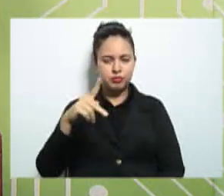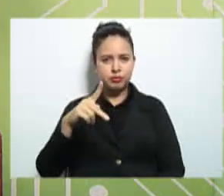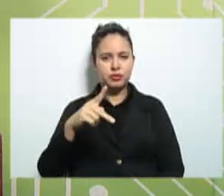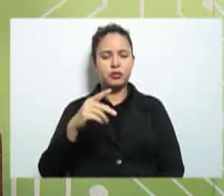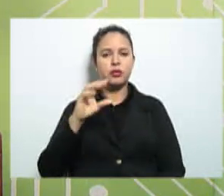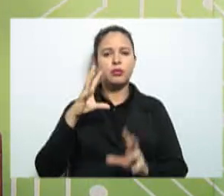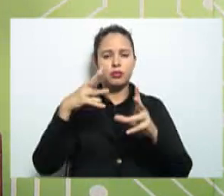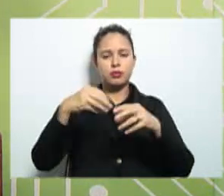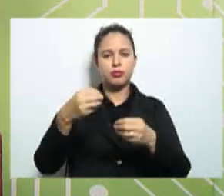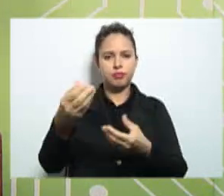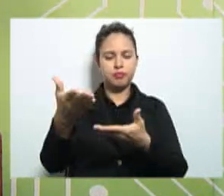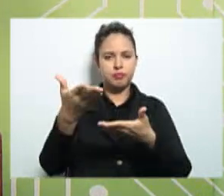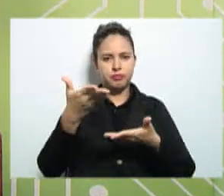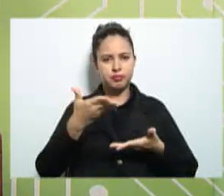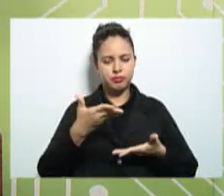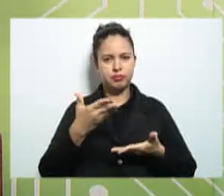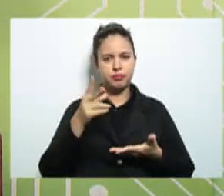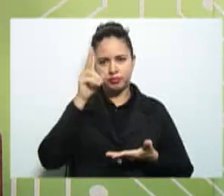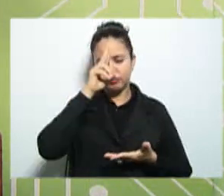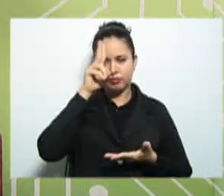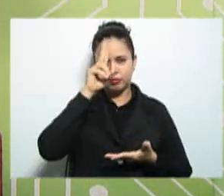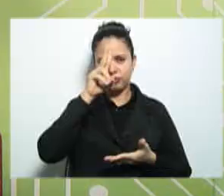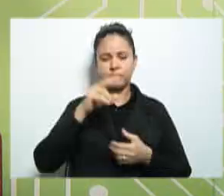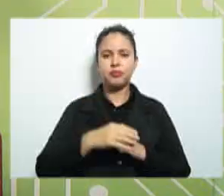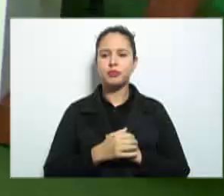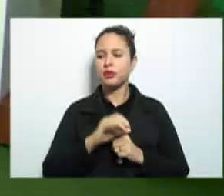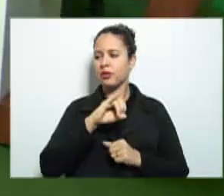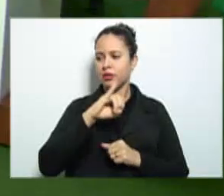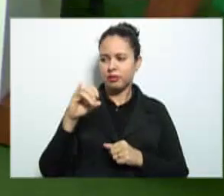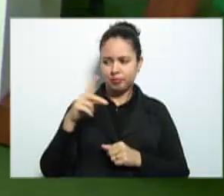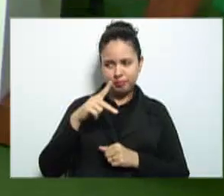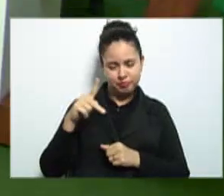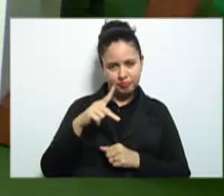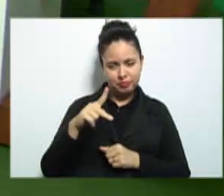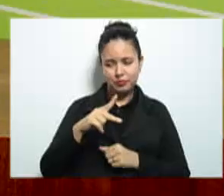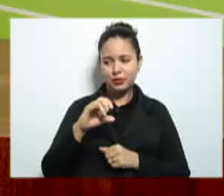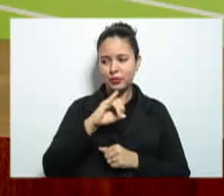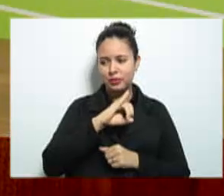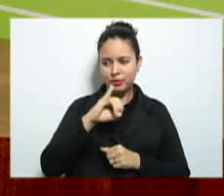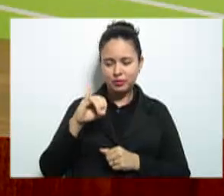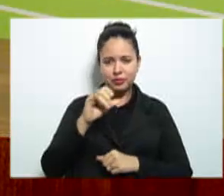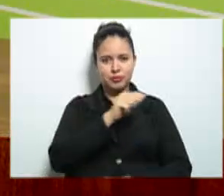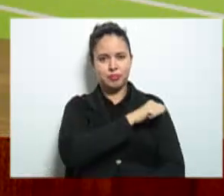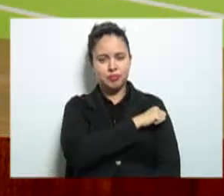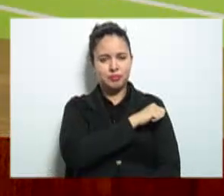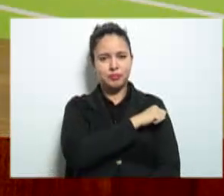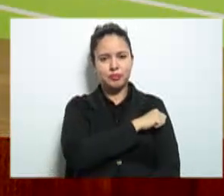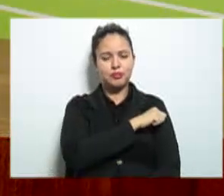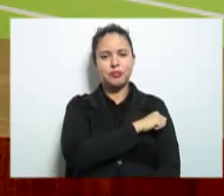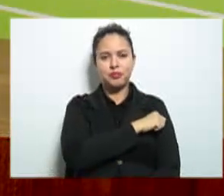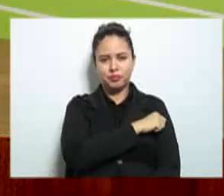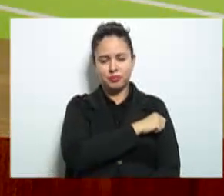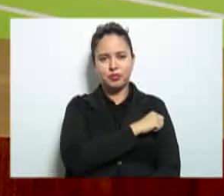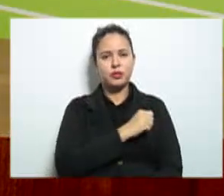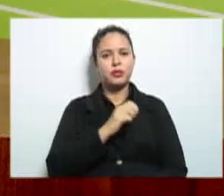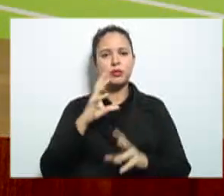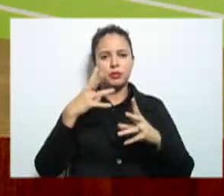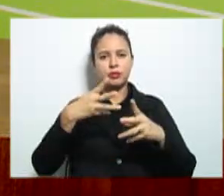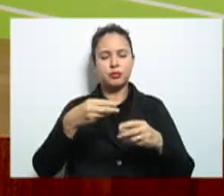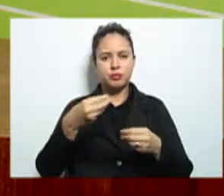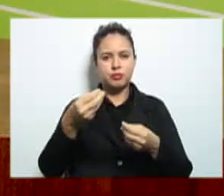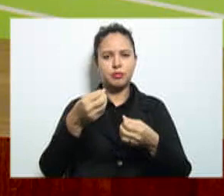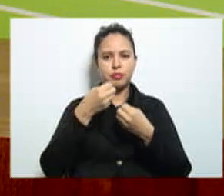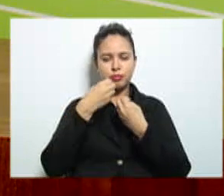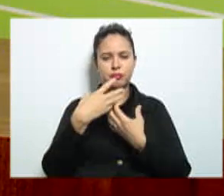todos bem-vindos à nossa aula de revisão. Olá, professora! Olá, professora! Olá, alunos! Olá, alunas! Sejam bem-vindos à